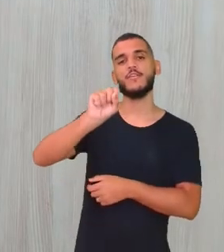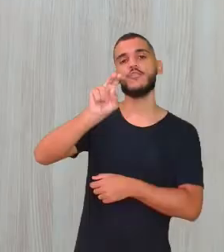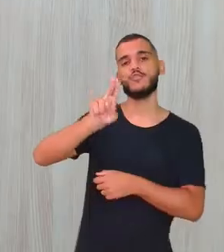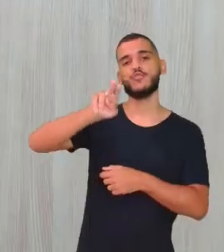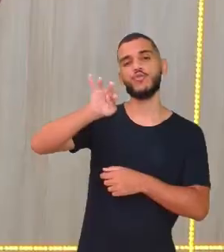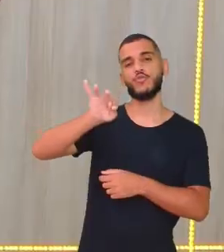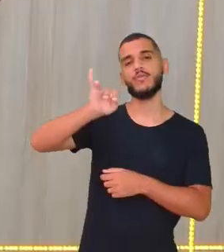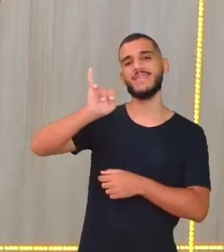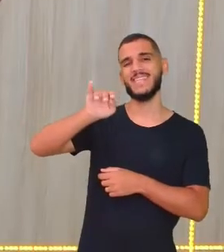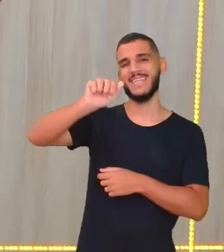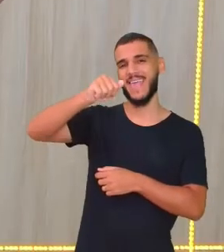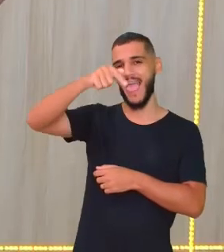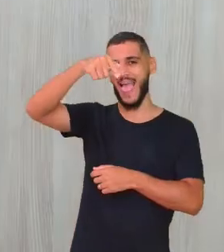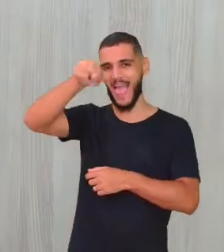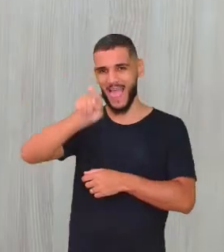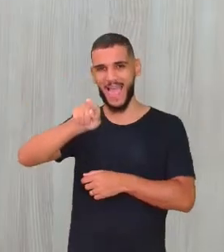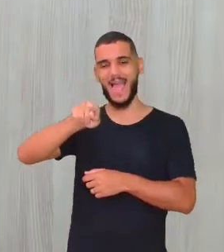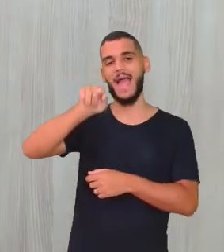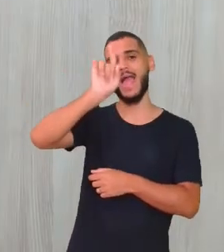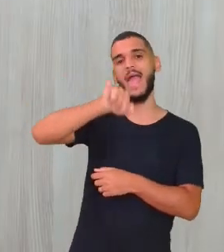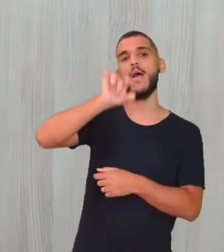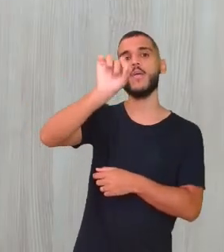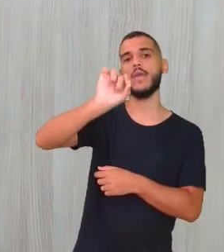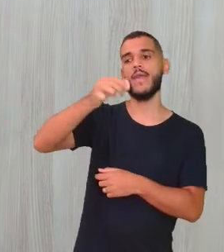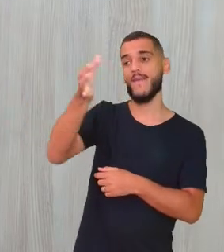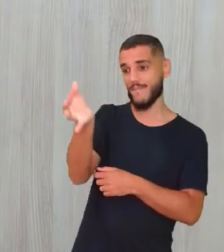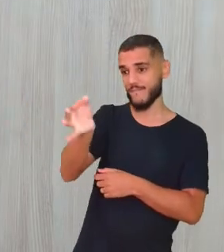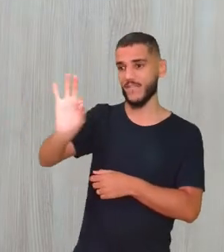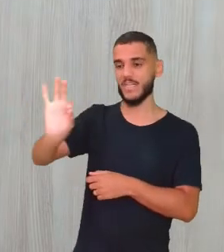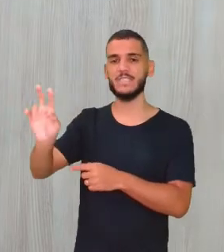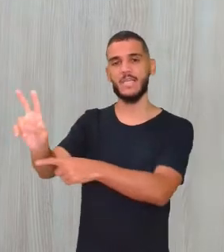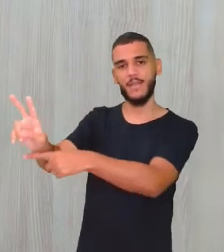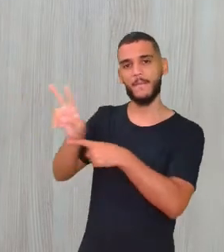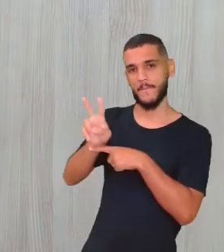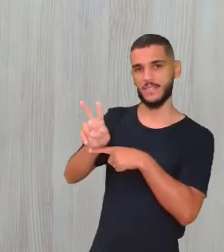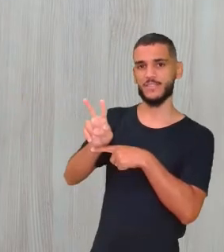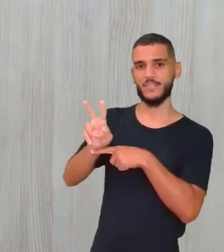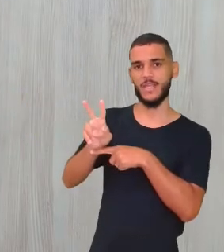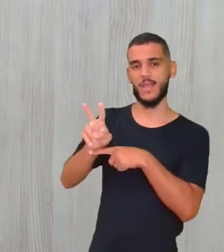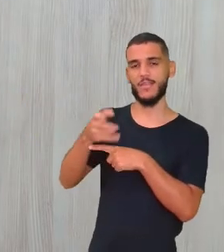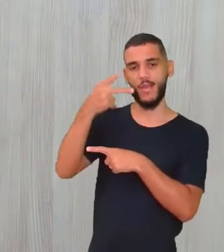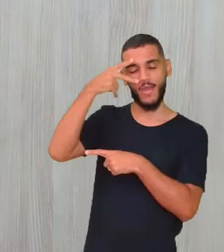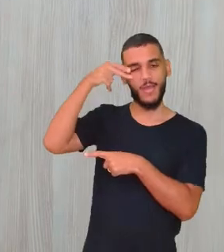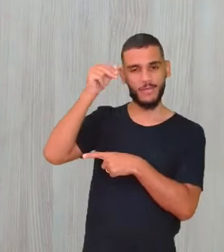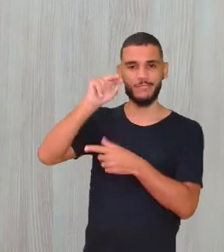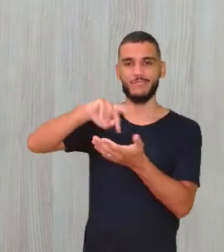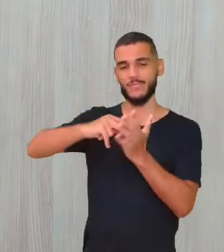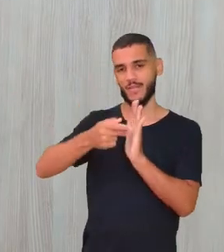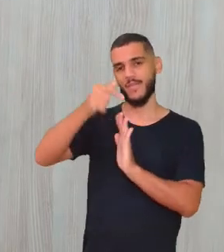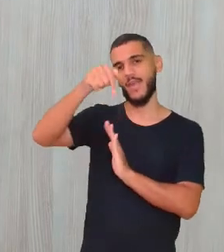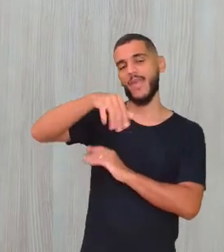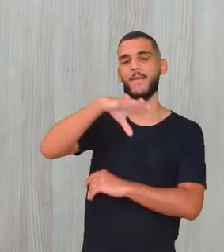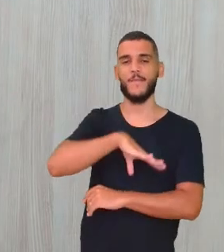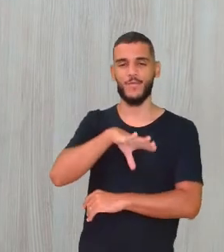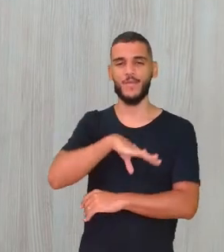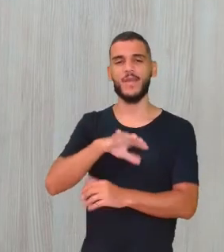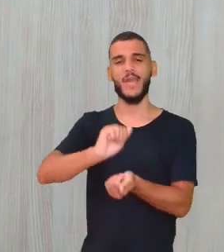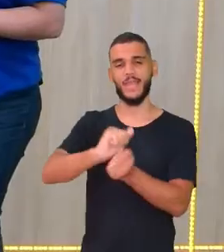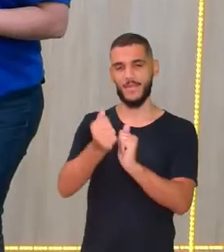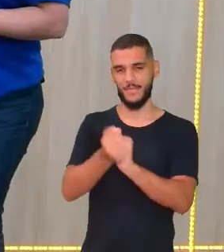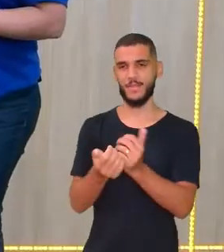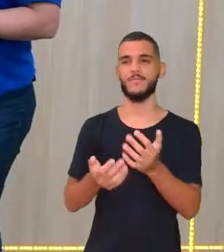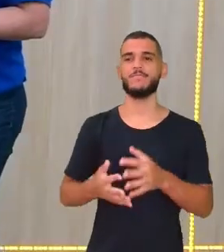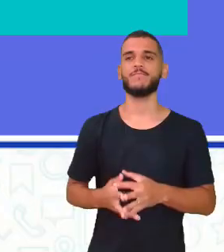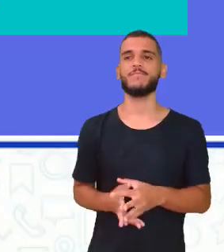sofre essa mudança na escrita para ficar mais próximo da Isso. pronúncia em português, né? Isso mesmo,